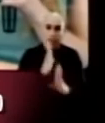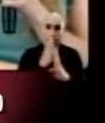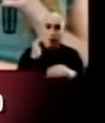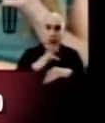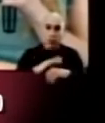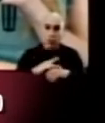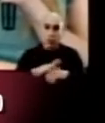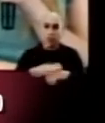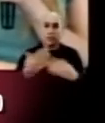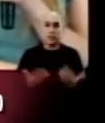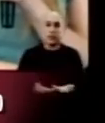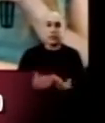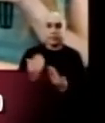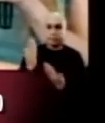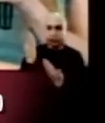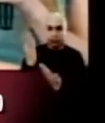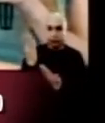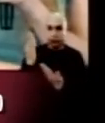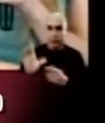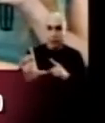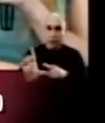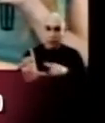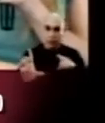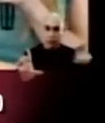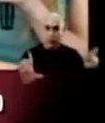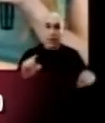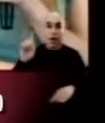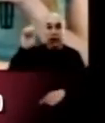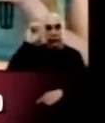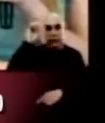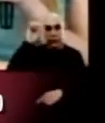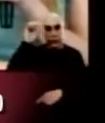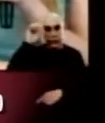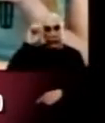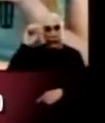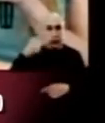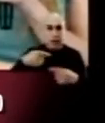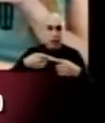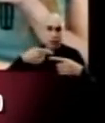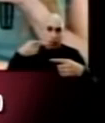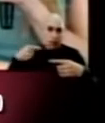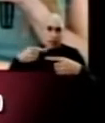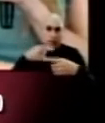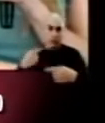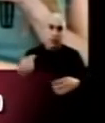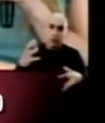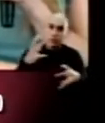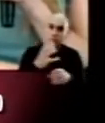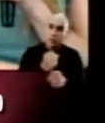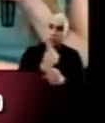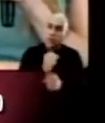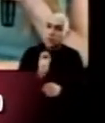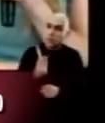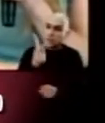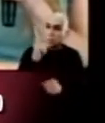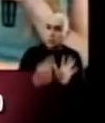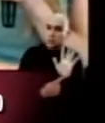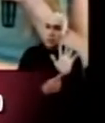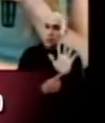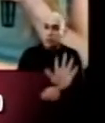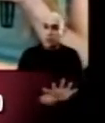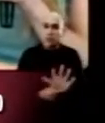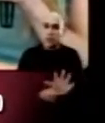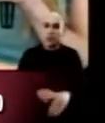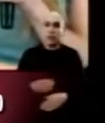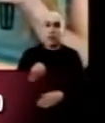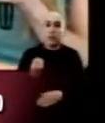Próximo. A nossa média móvel de casos confirmados da doença, que apresentamos para vocês em toda a live, mostrando aí